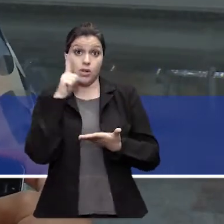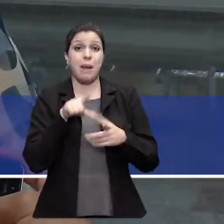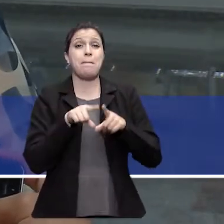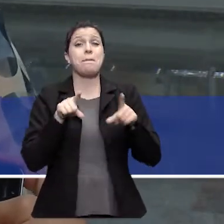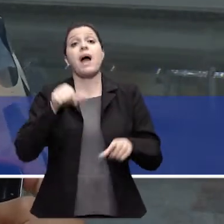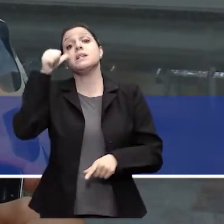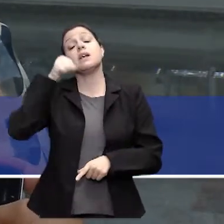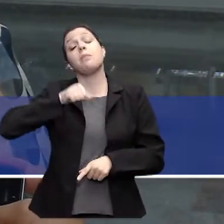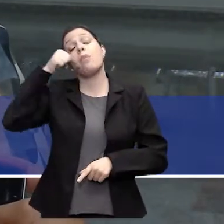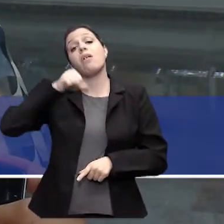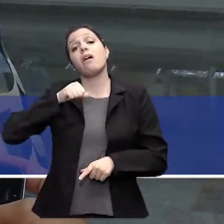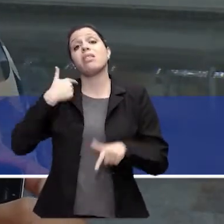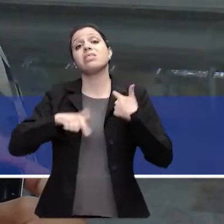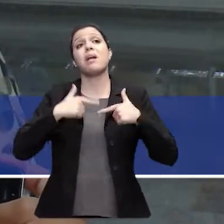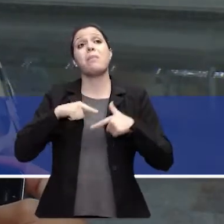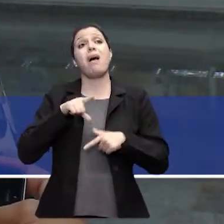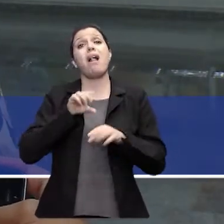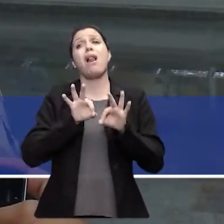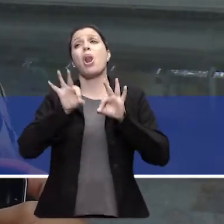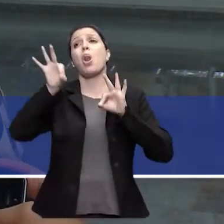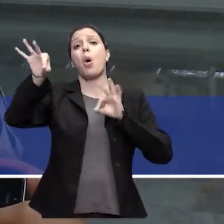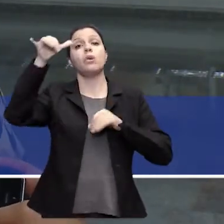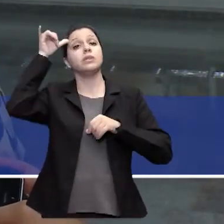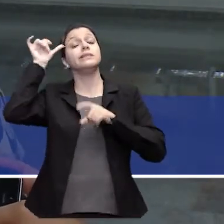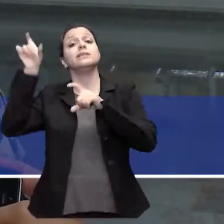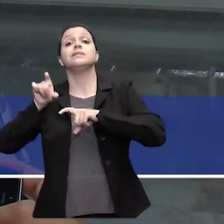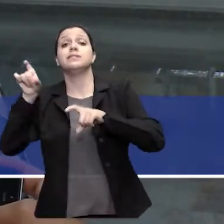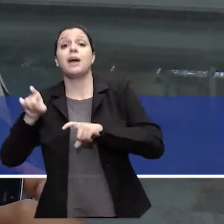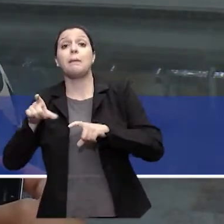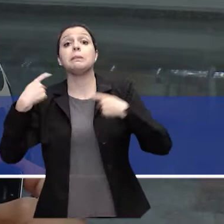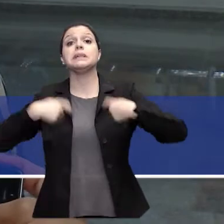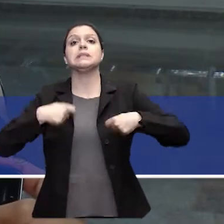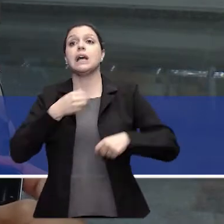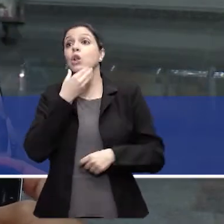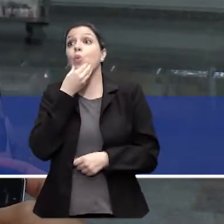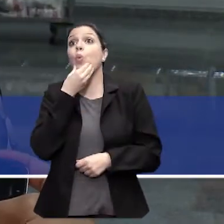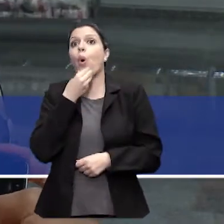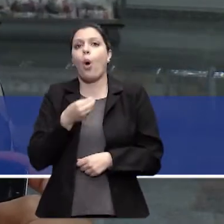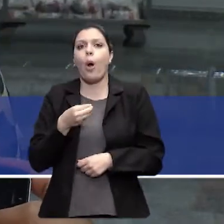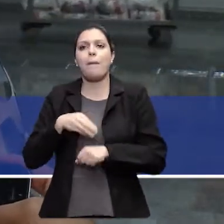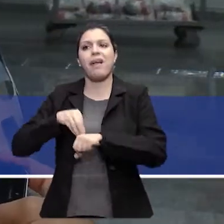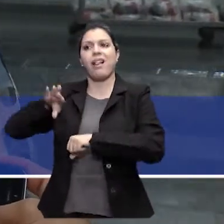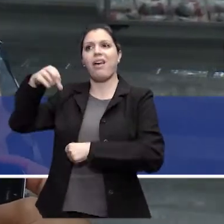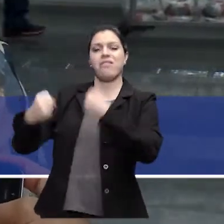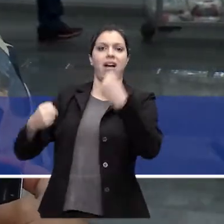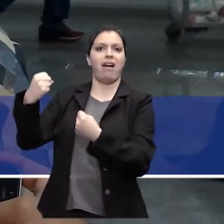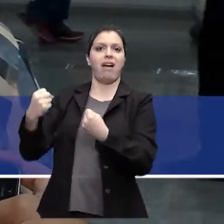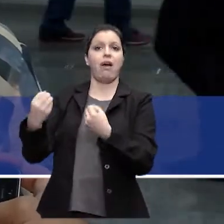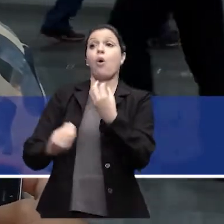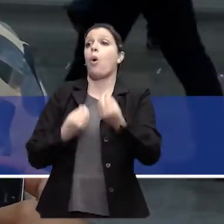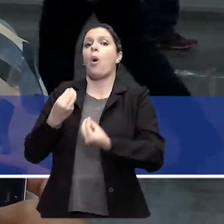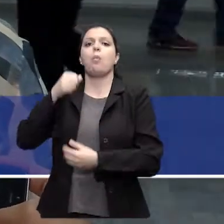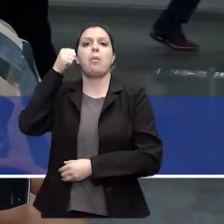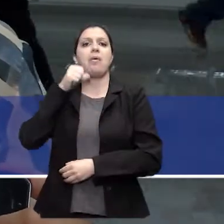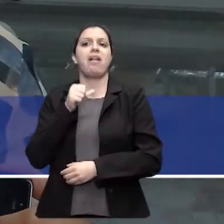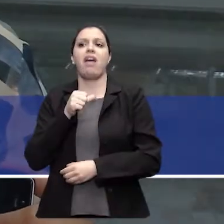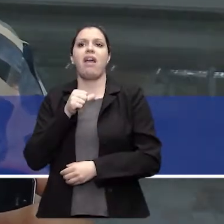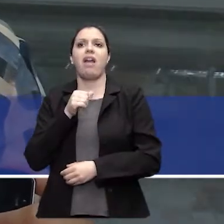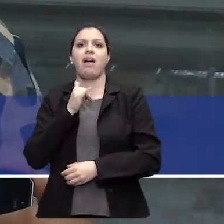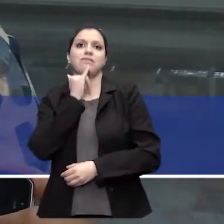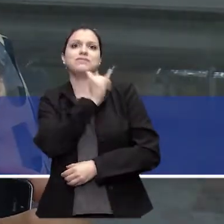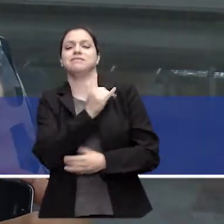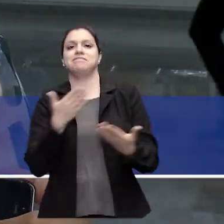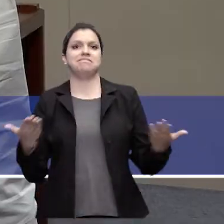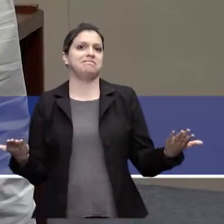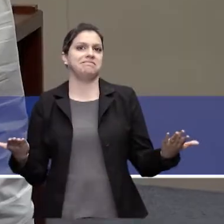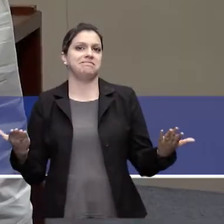enfim. A mulher do campo, ela precisa do homem para levá-la até a cidade. Então essa mulher, ela não tem como comunicar,